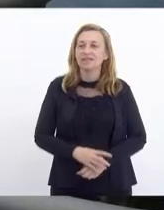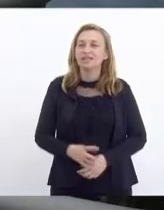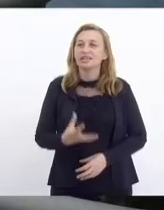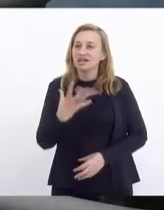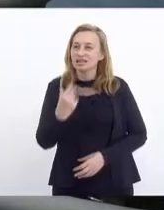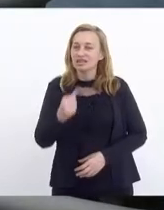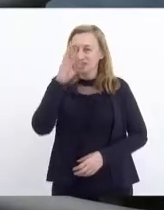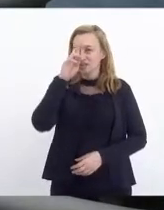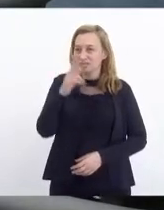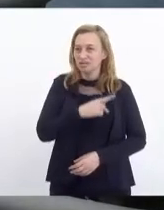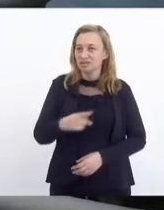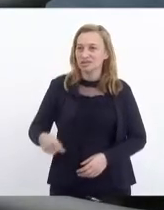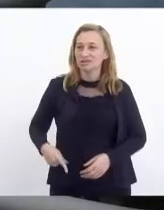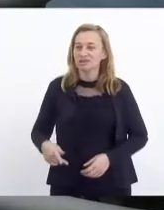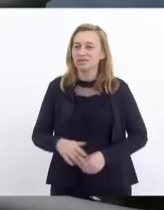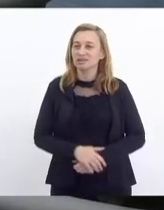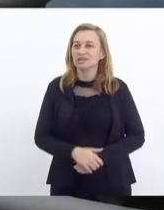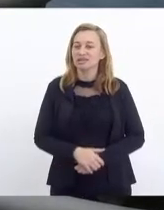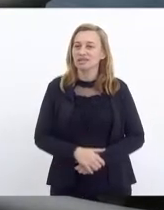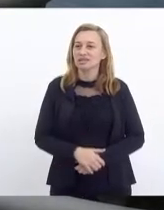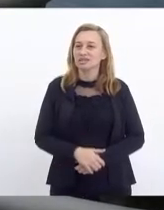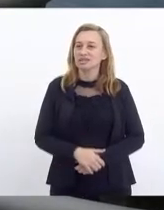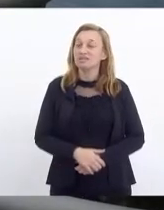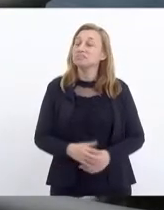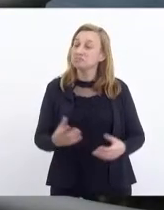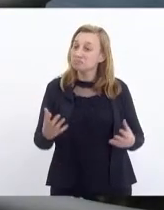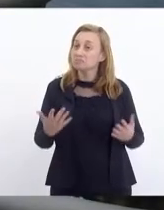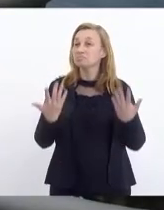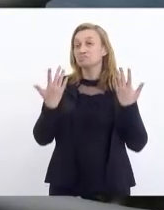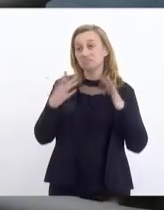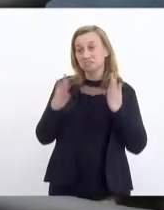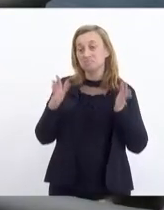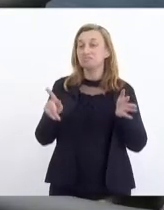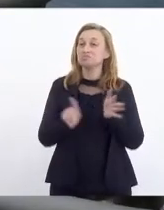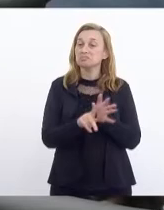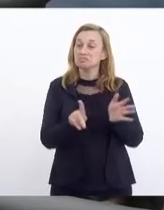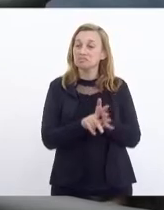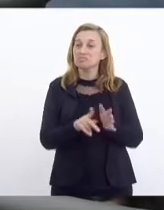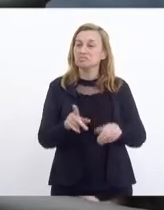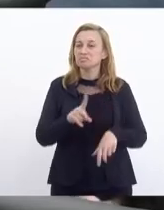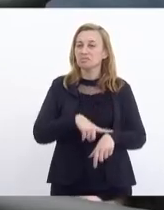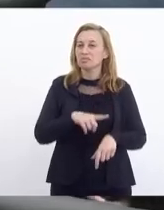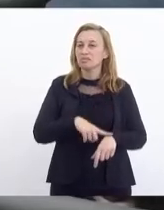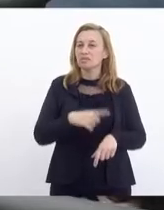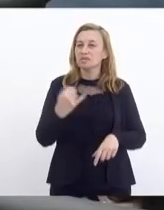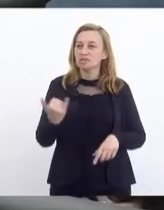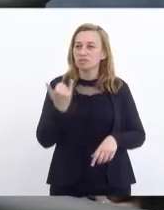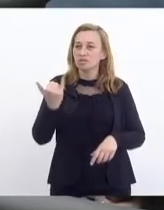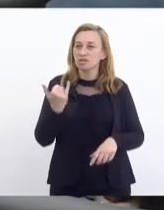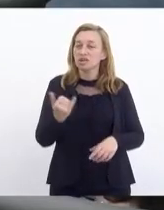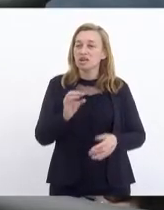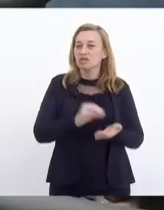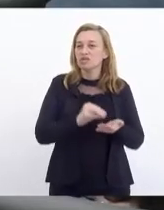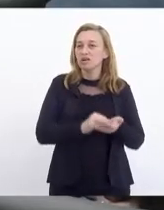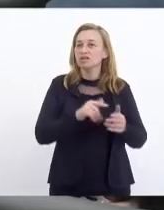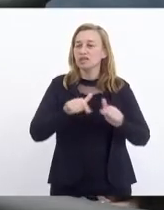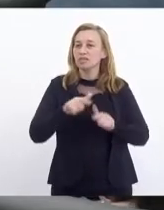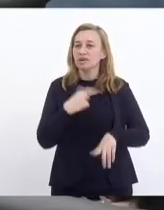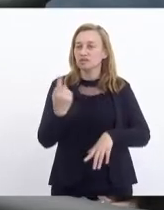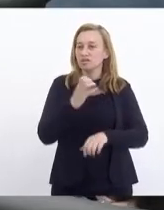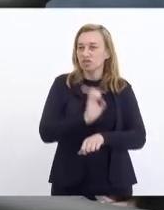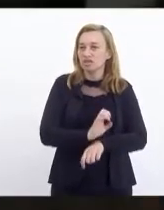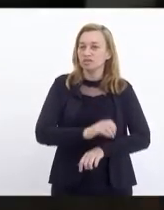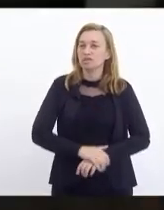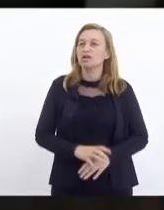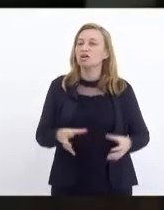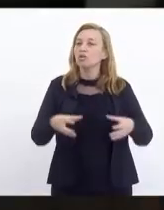favorável, presidente. Obrigado. Projeto bastante meritório para a conjuntura que estamos enfrentando e os altos índices de desemprego no nosso estado.